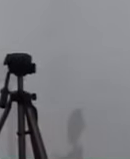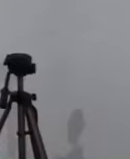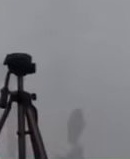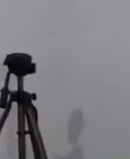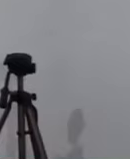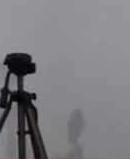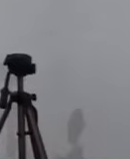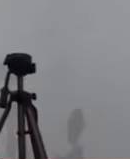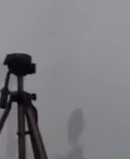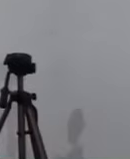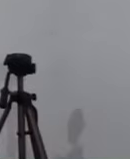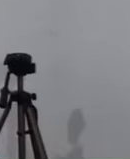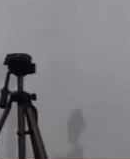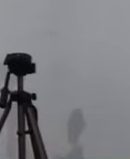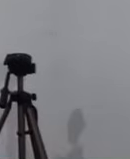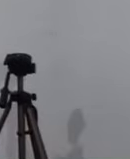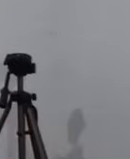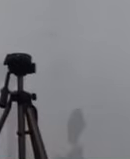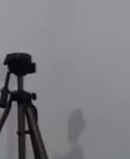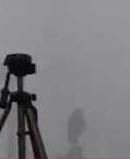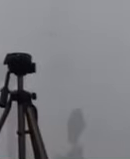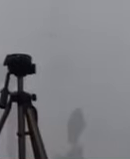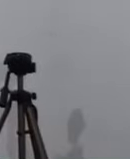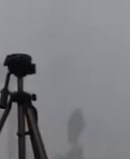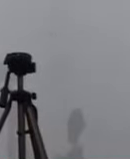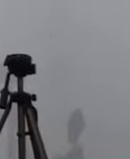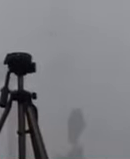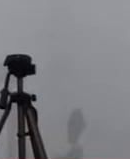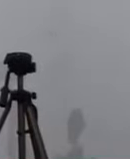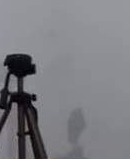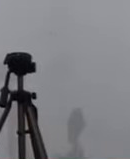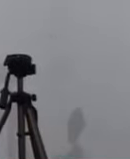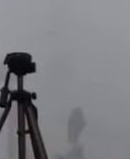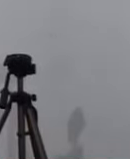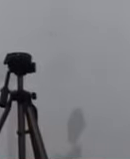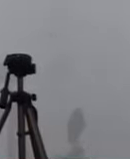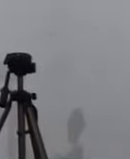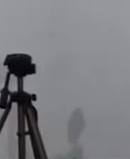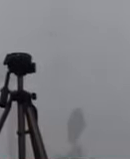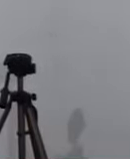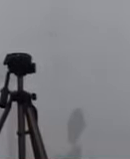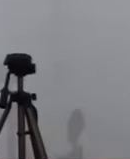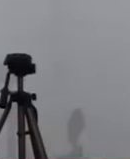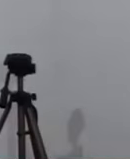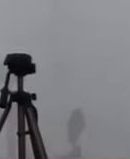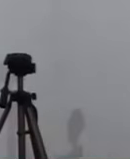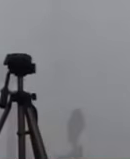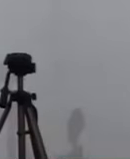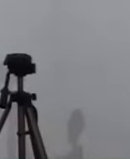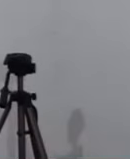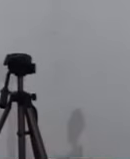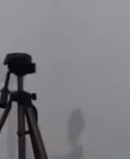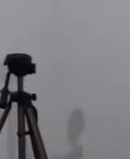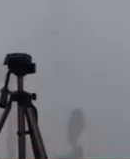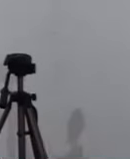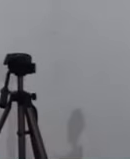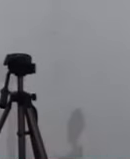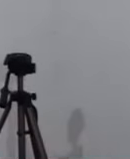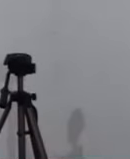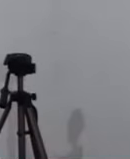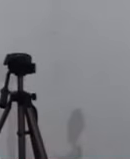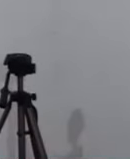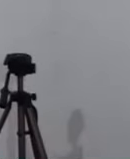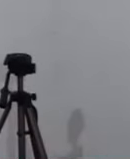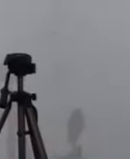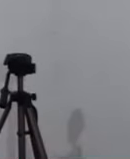alguns pontos, eu diria pontos extremamente importantes, trazidos pelo discurso